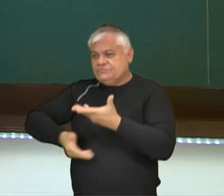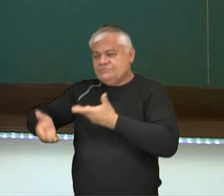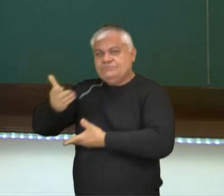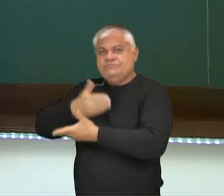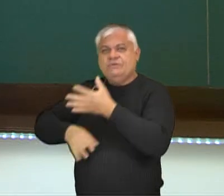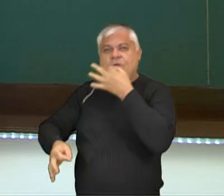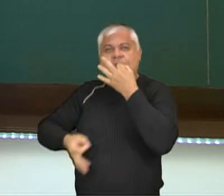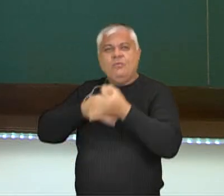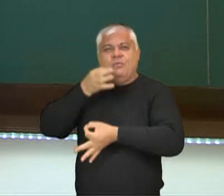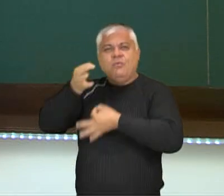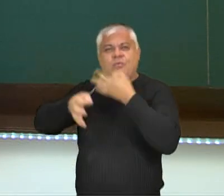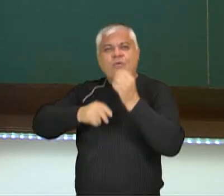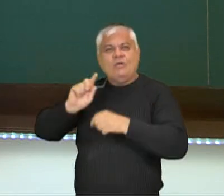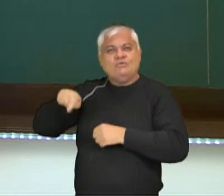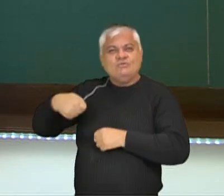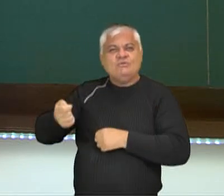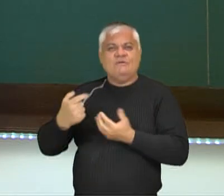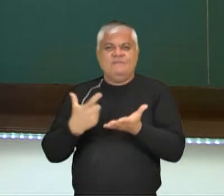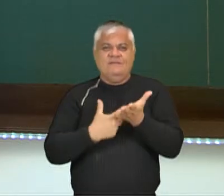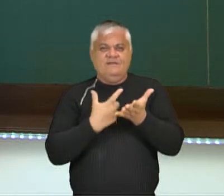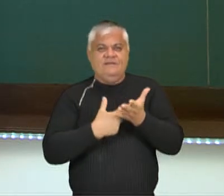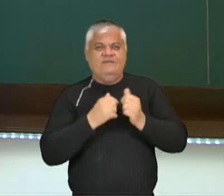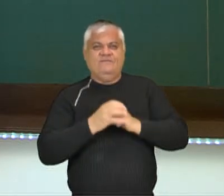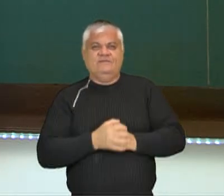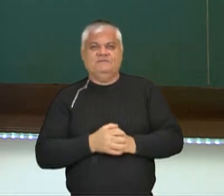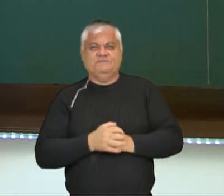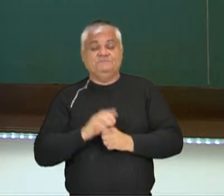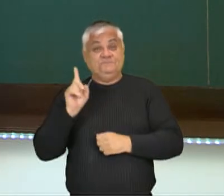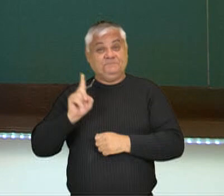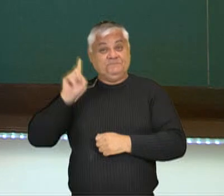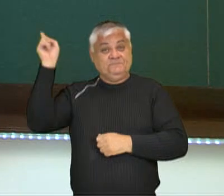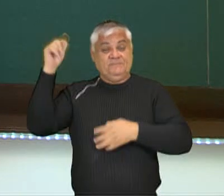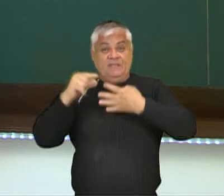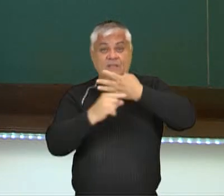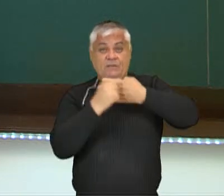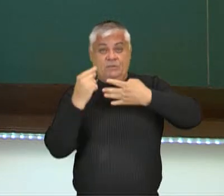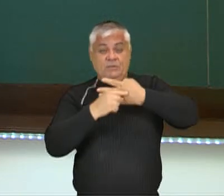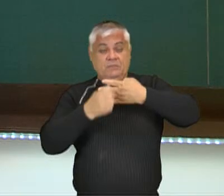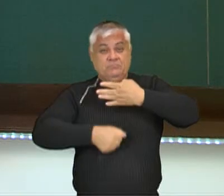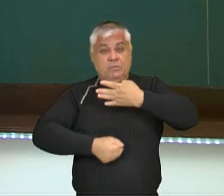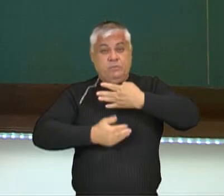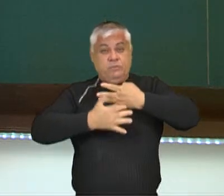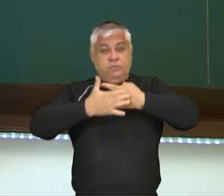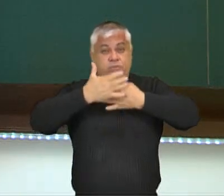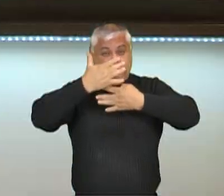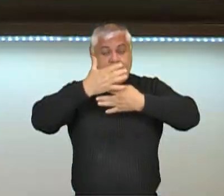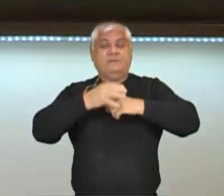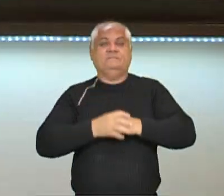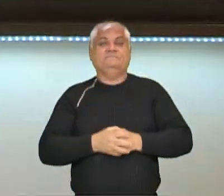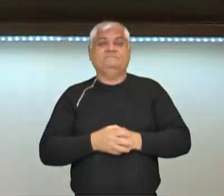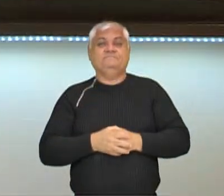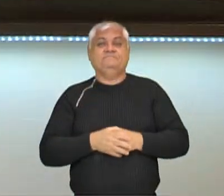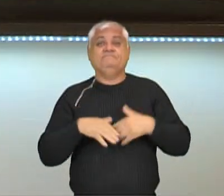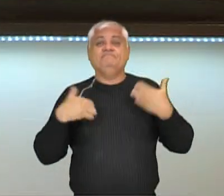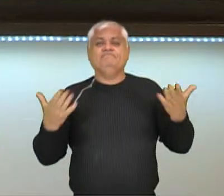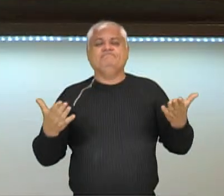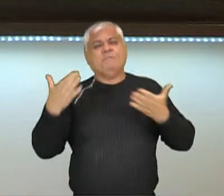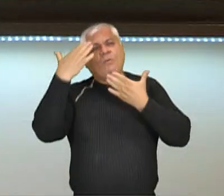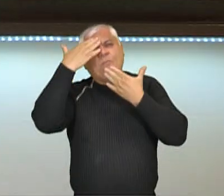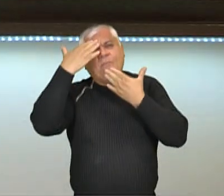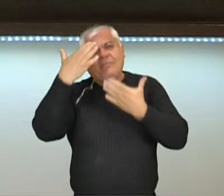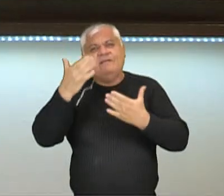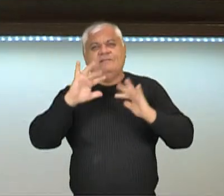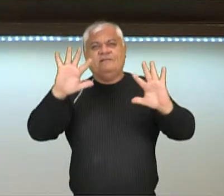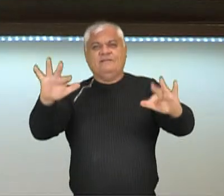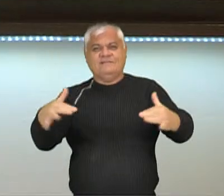trocar opiniões sobre os livros. Temos as referências. Bom, muito obrigada